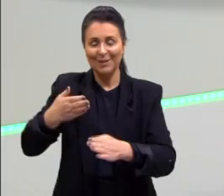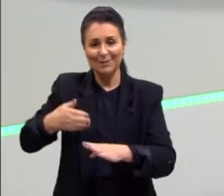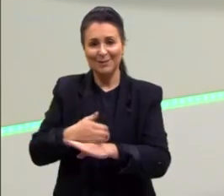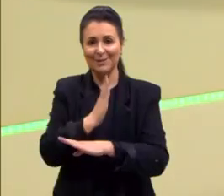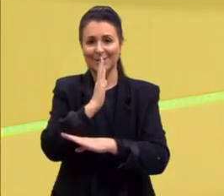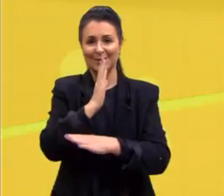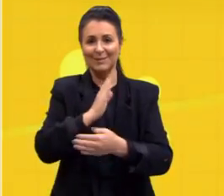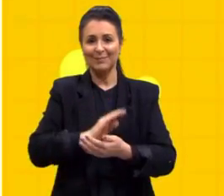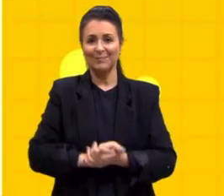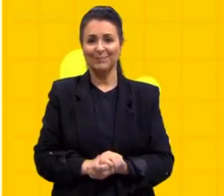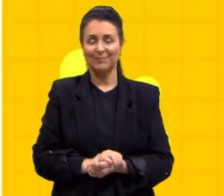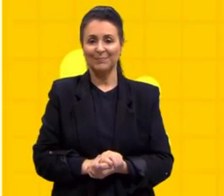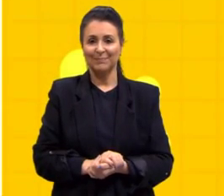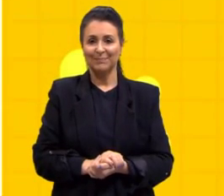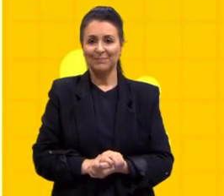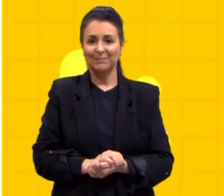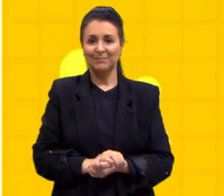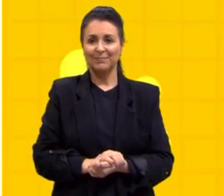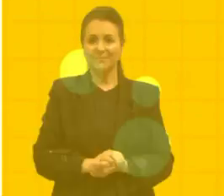passar um